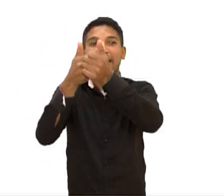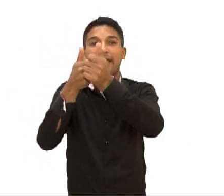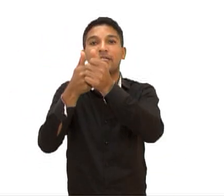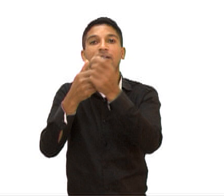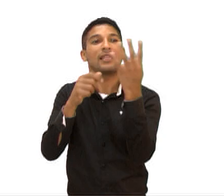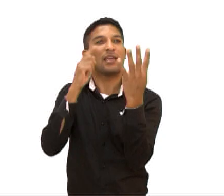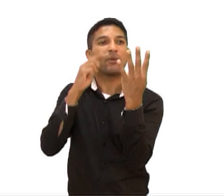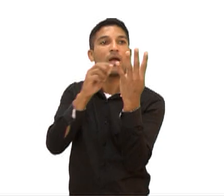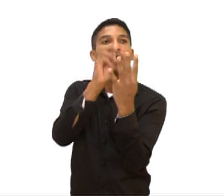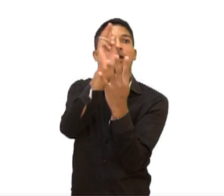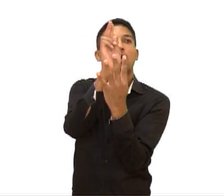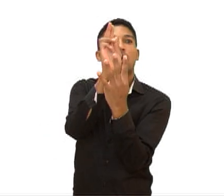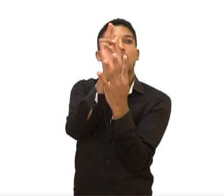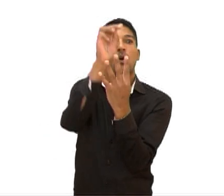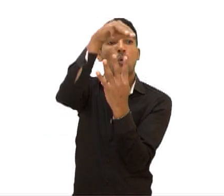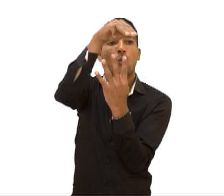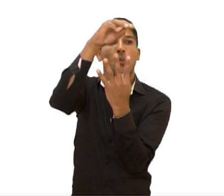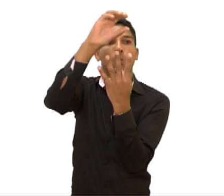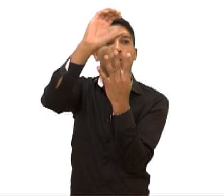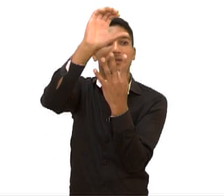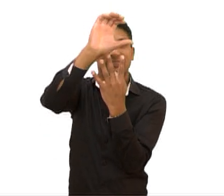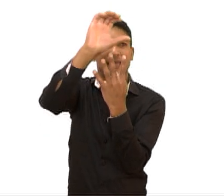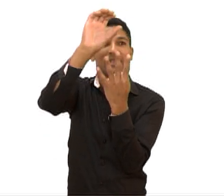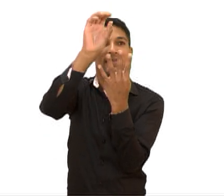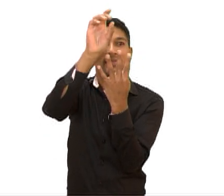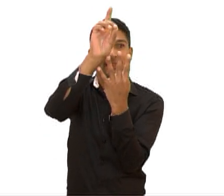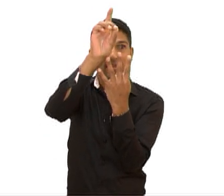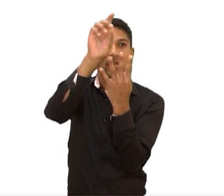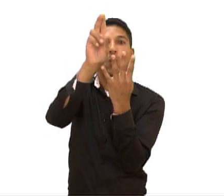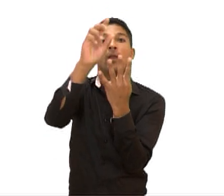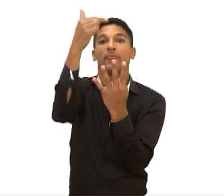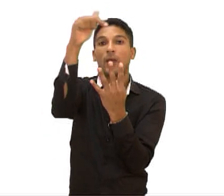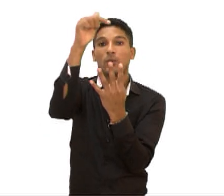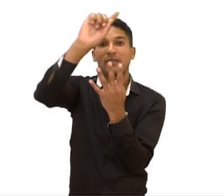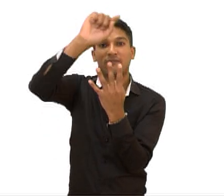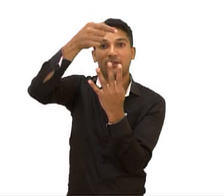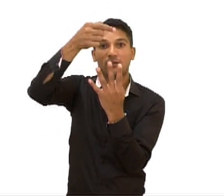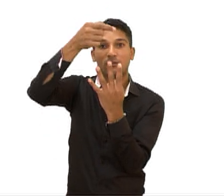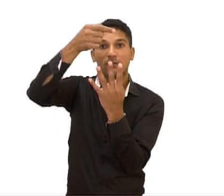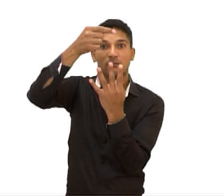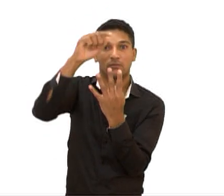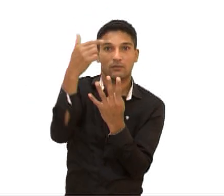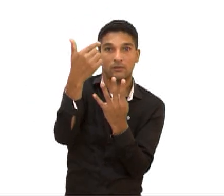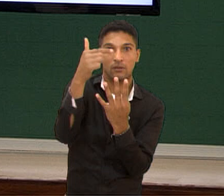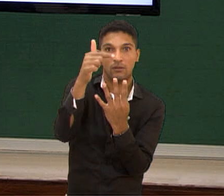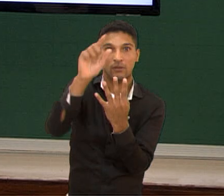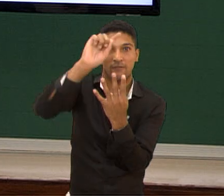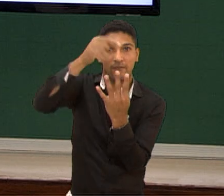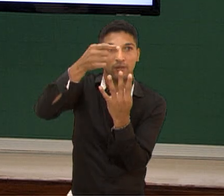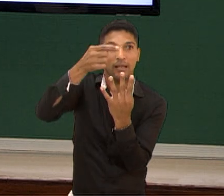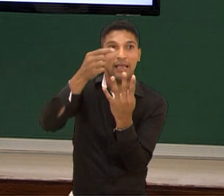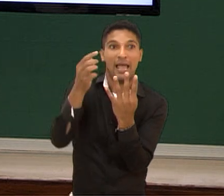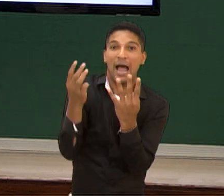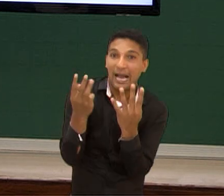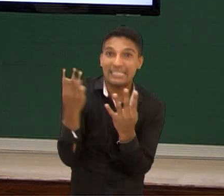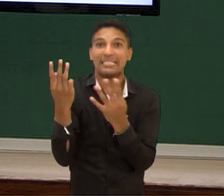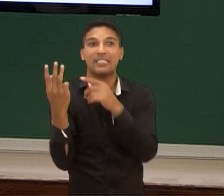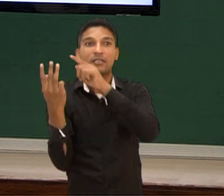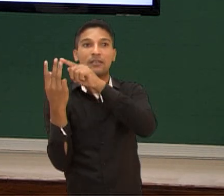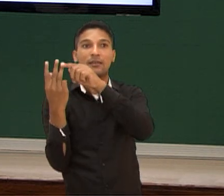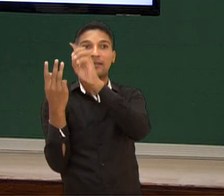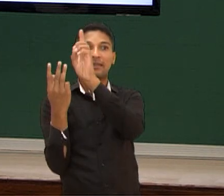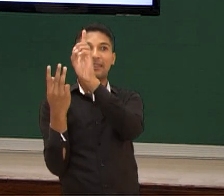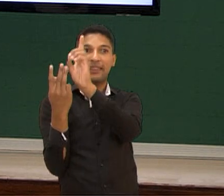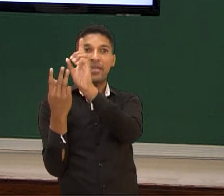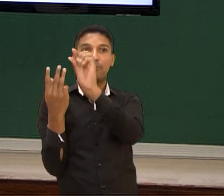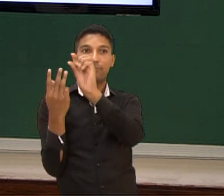décimos, os centésimos e os milésimos, certo? Então, como a prof indicou para vocês, eu vou verificar a quantidade de zeros que eu tenho no denominador, não é?